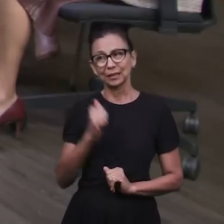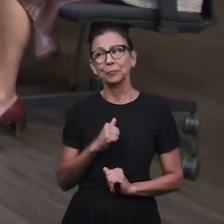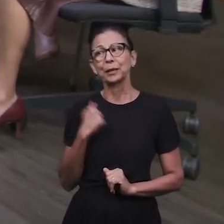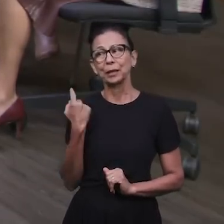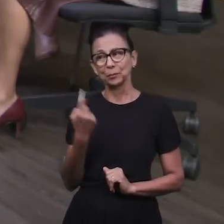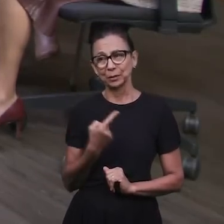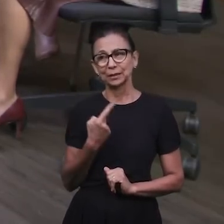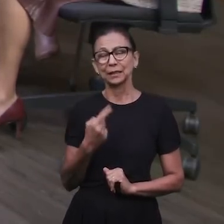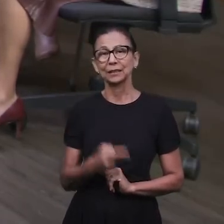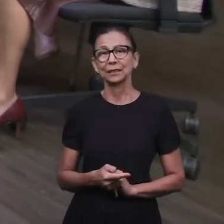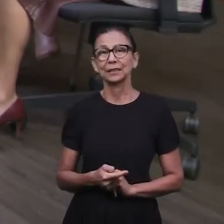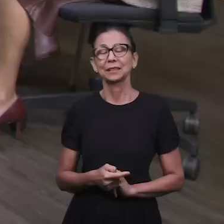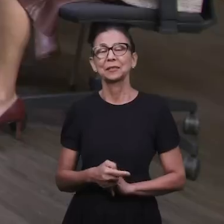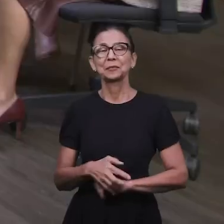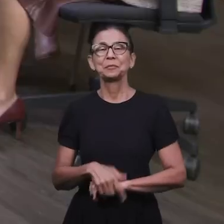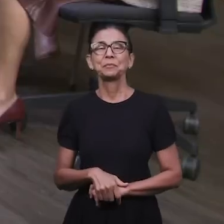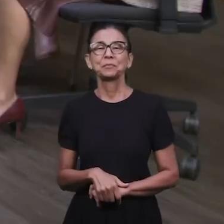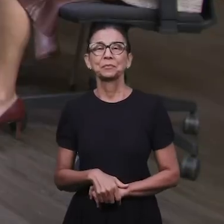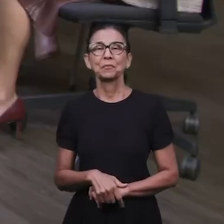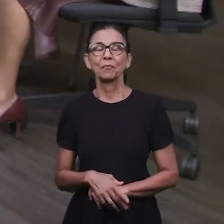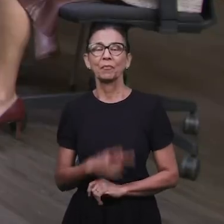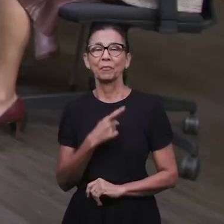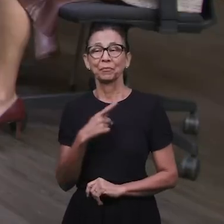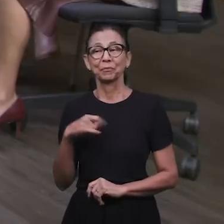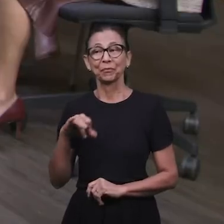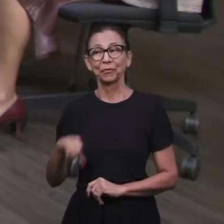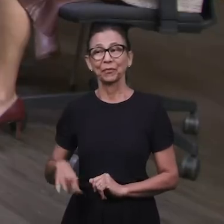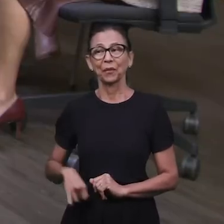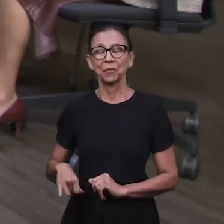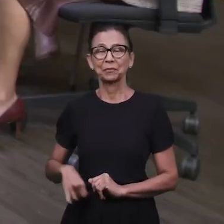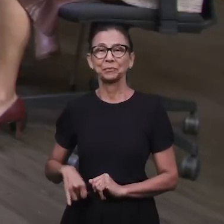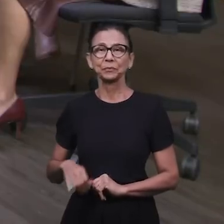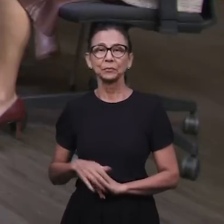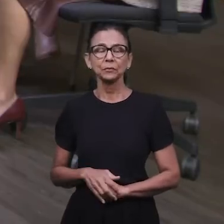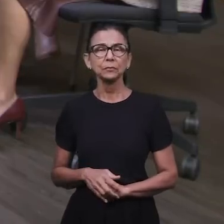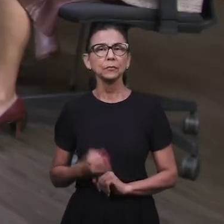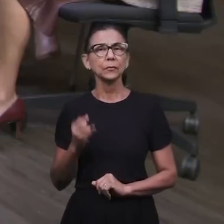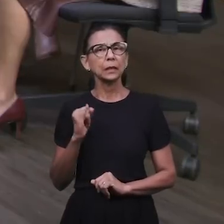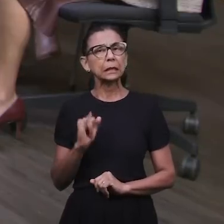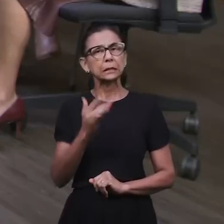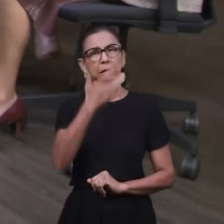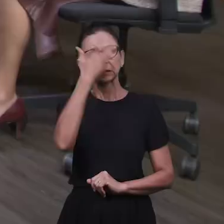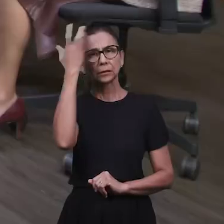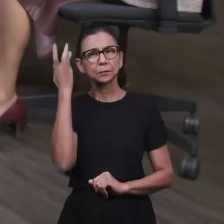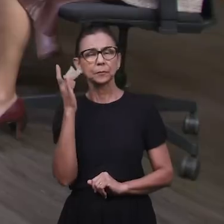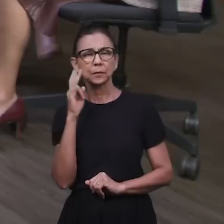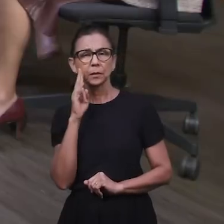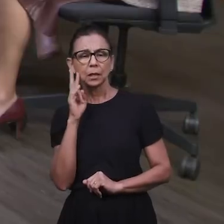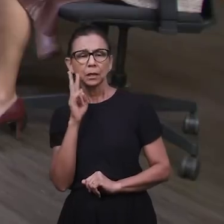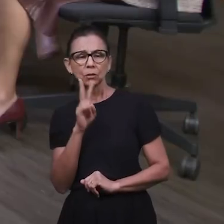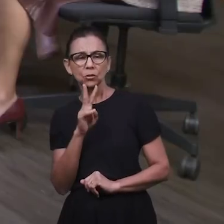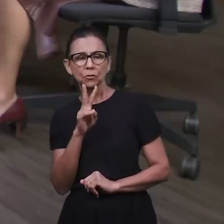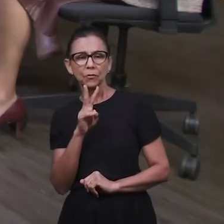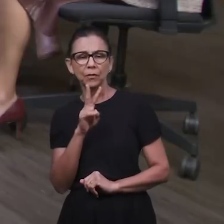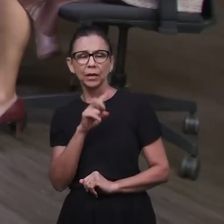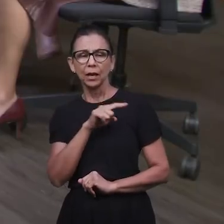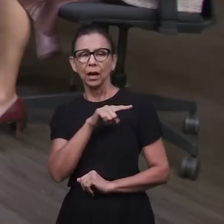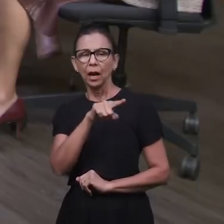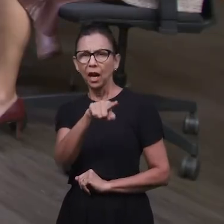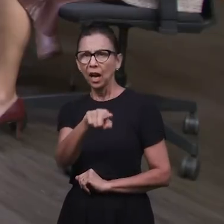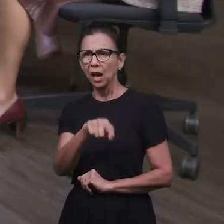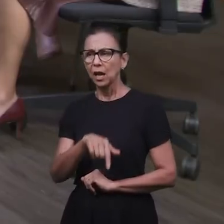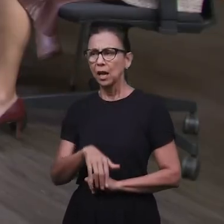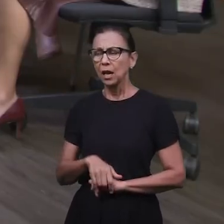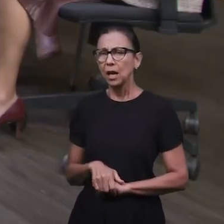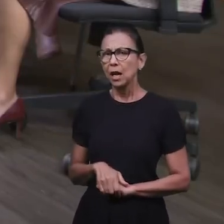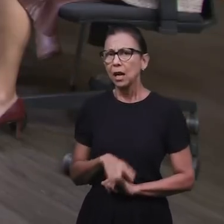né? Então, se alguém vir a ti, que tem ciência, sentado à mesa do templo dos ídolos,